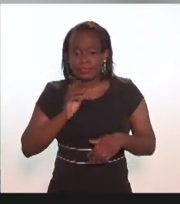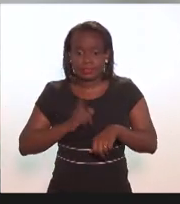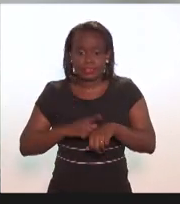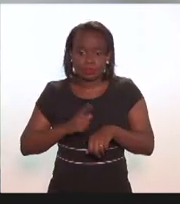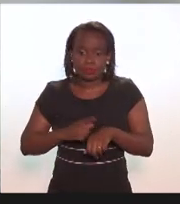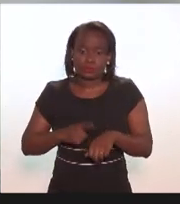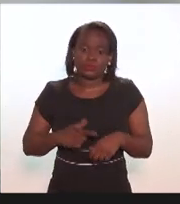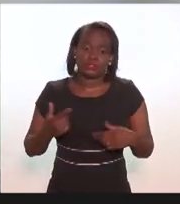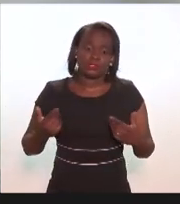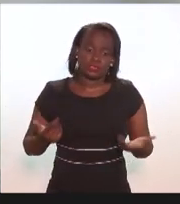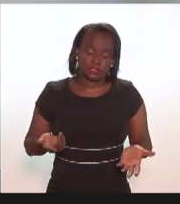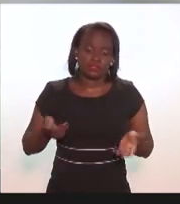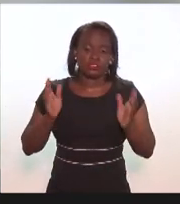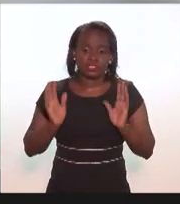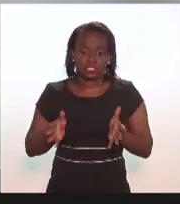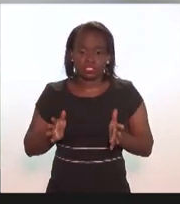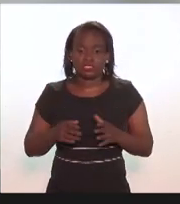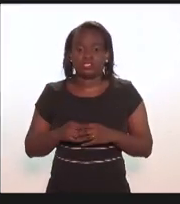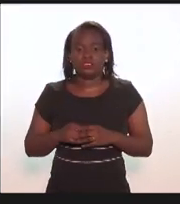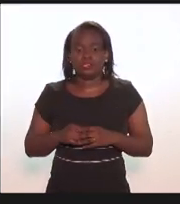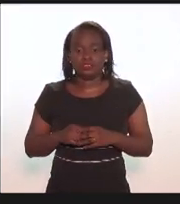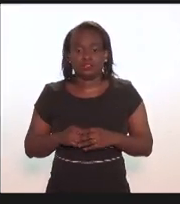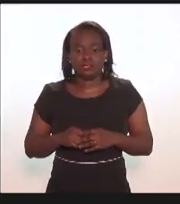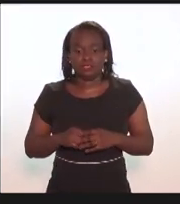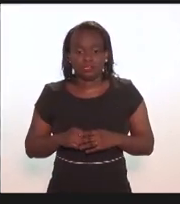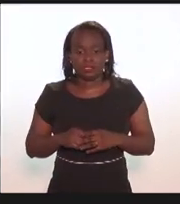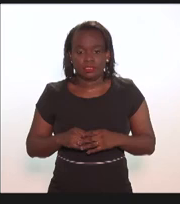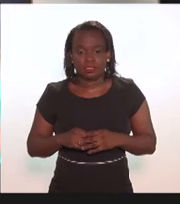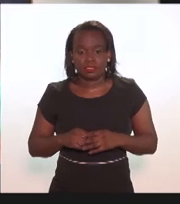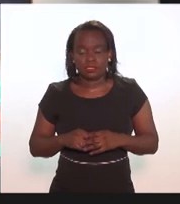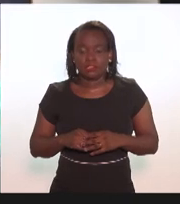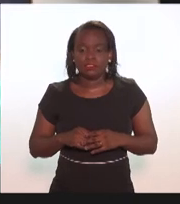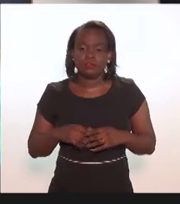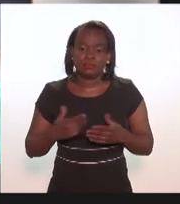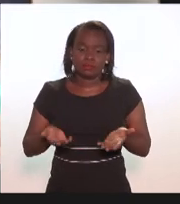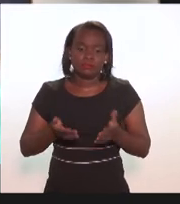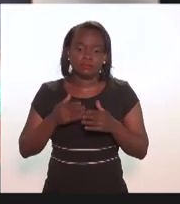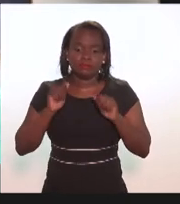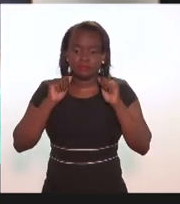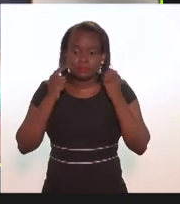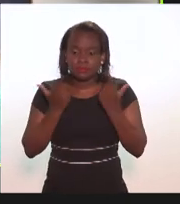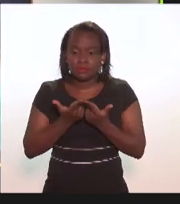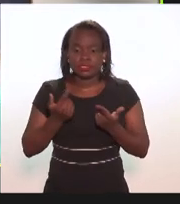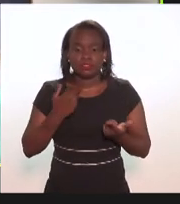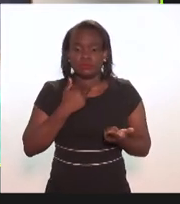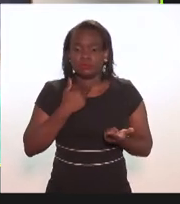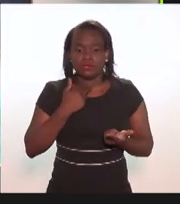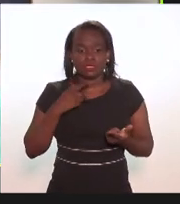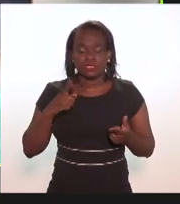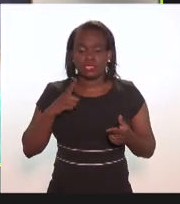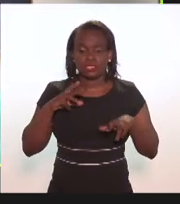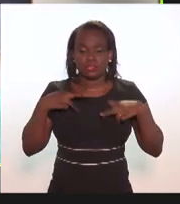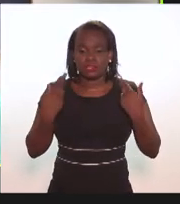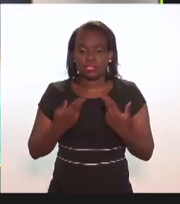quanto tempo está sendo aqui, né? Porque, quando começa o plenário, não pode ter